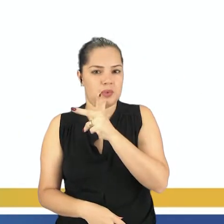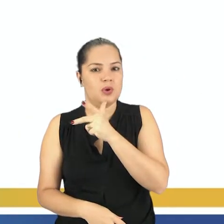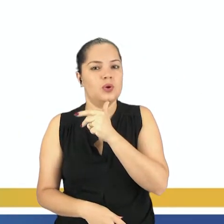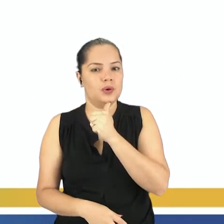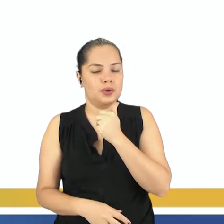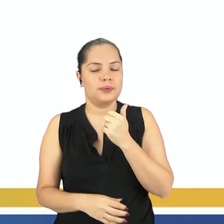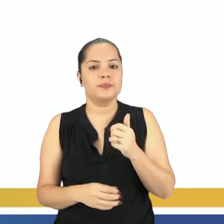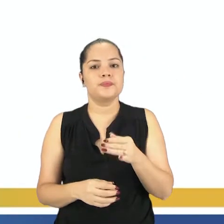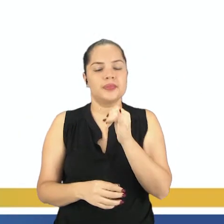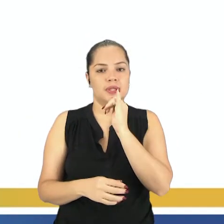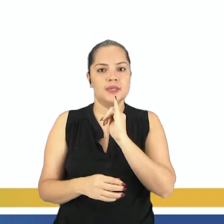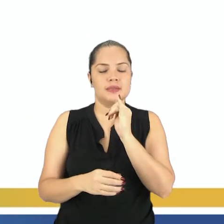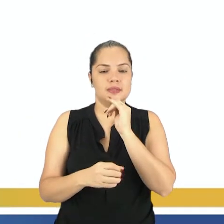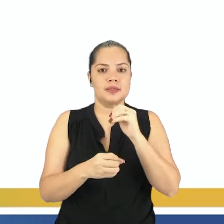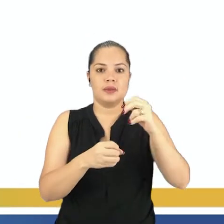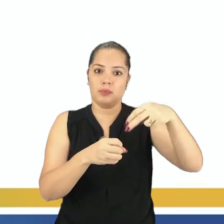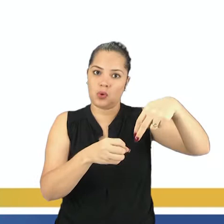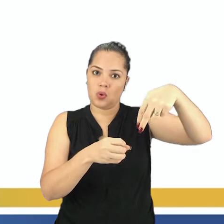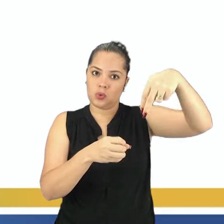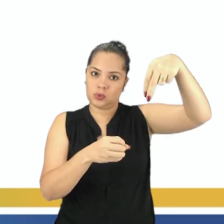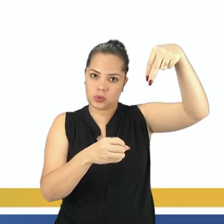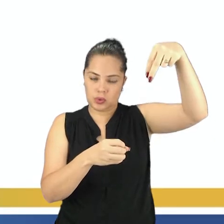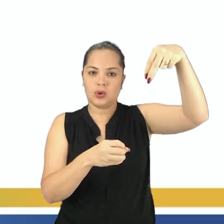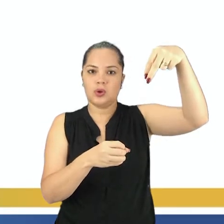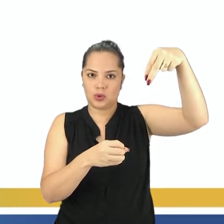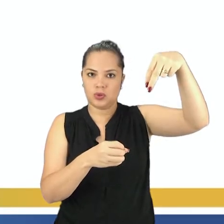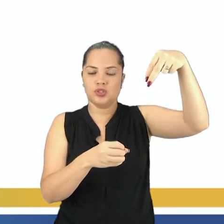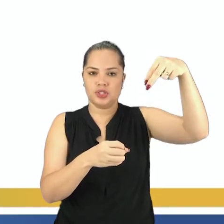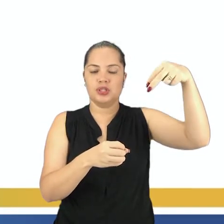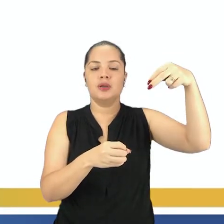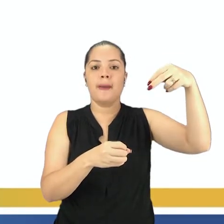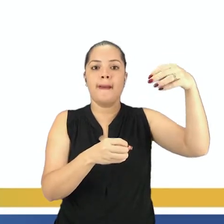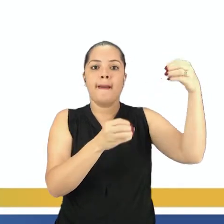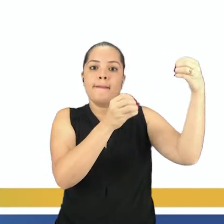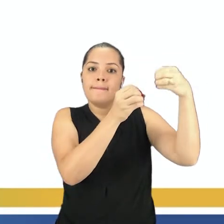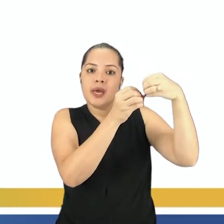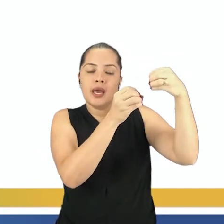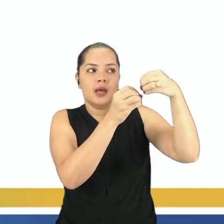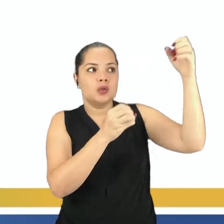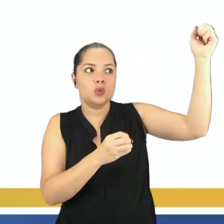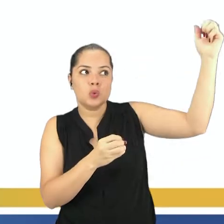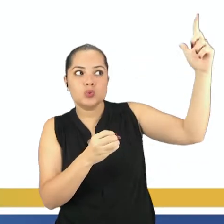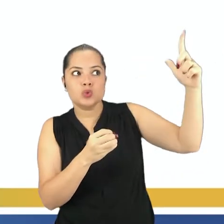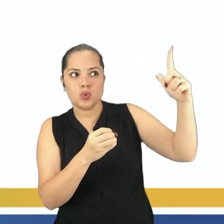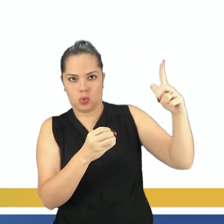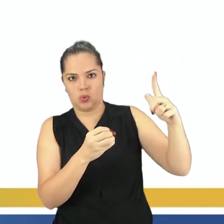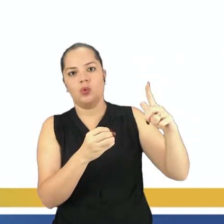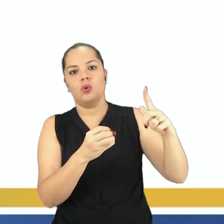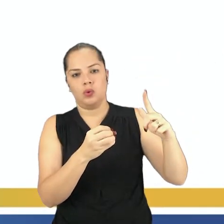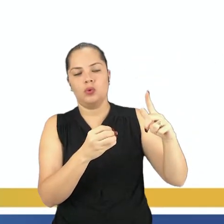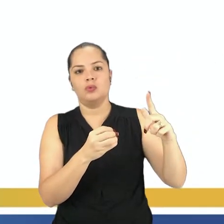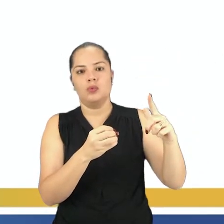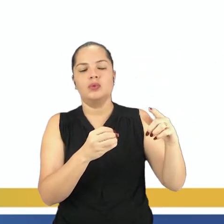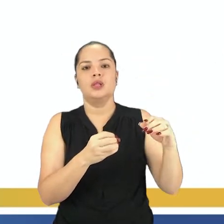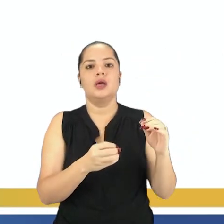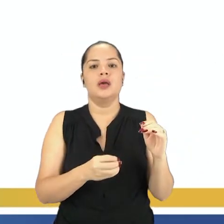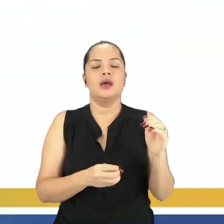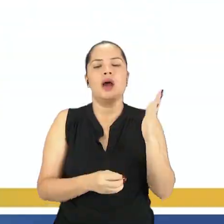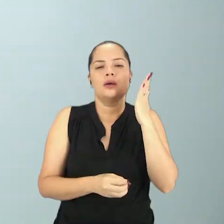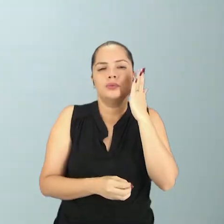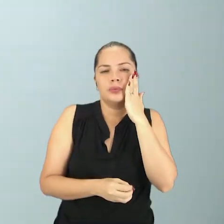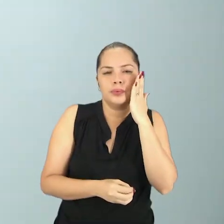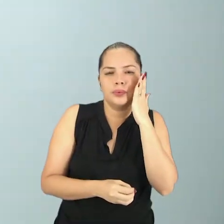está no verão. Ele está no verão porque ele está mais inclinado para o Sol e está recebendo mais energia solar. Portanto, os dias